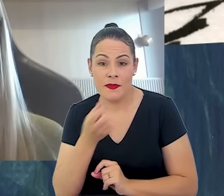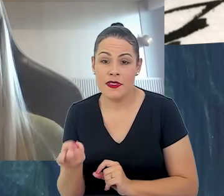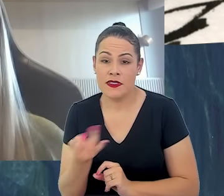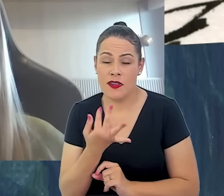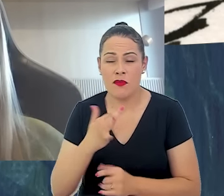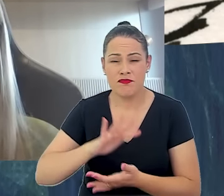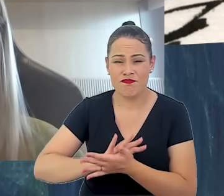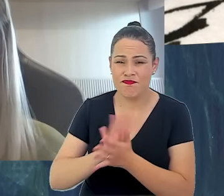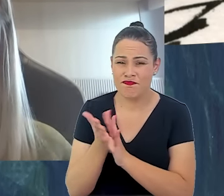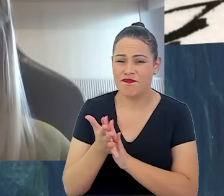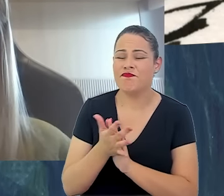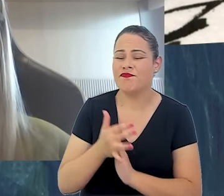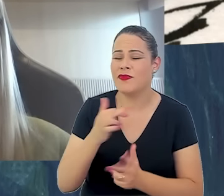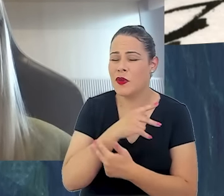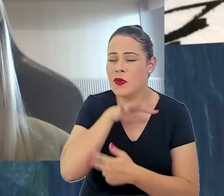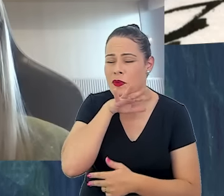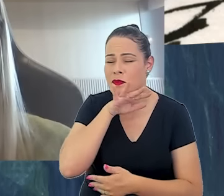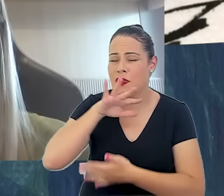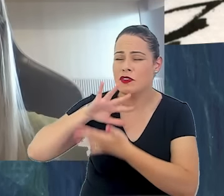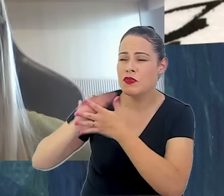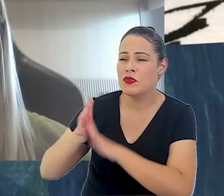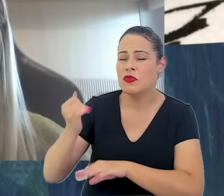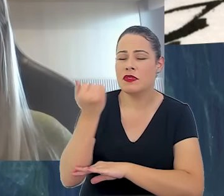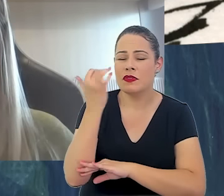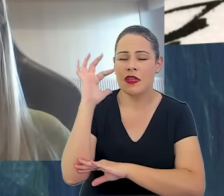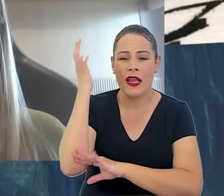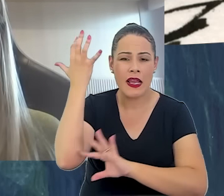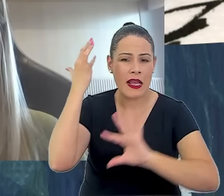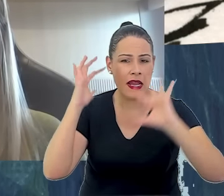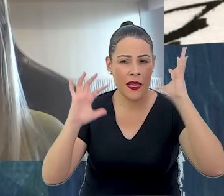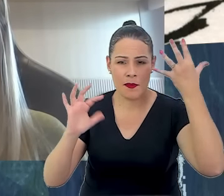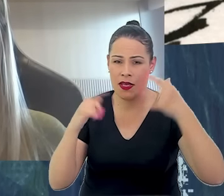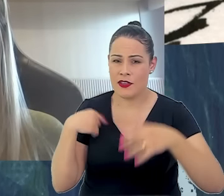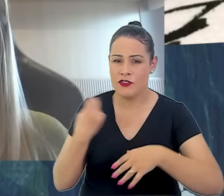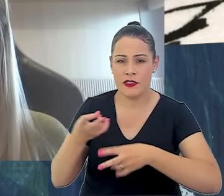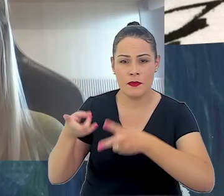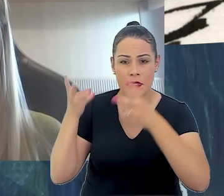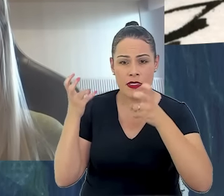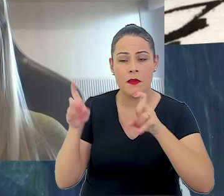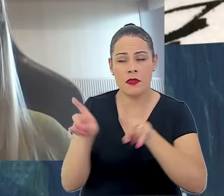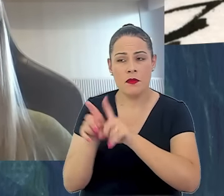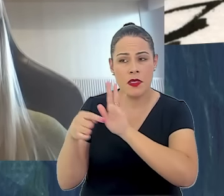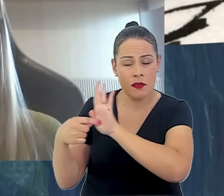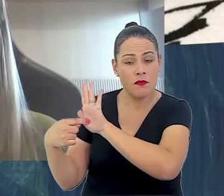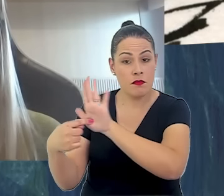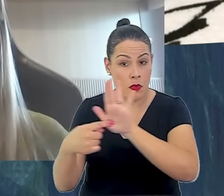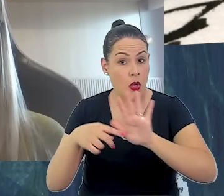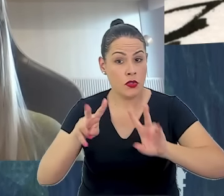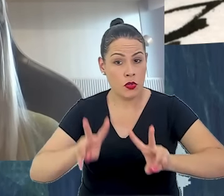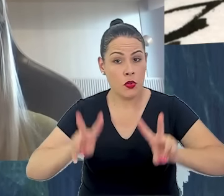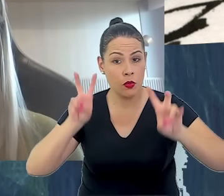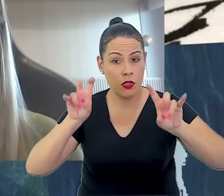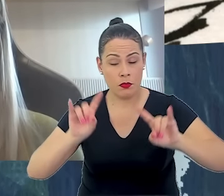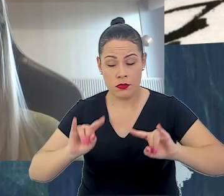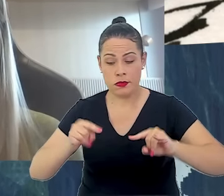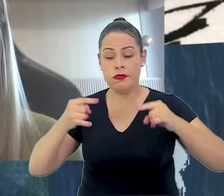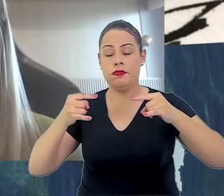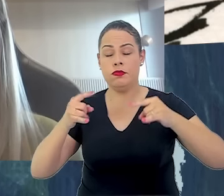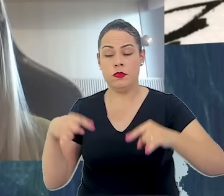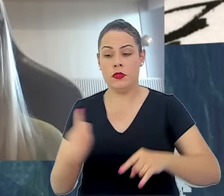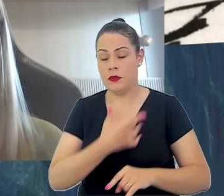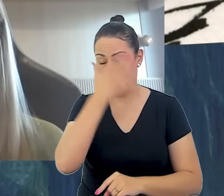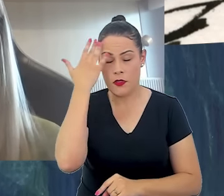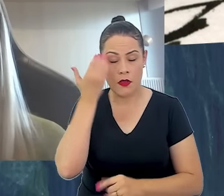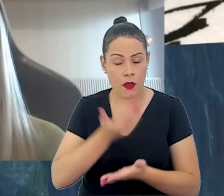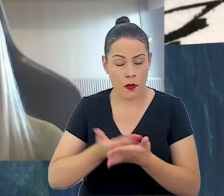infelizmente, né, essas tragédias que a gente vê climáticas e etc., por um lado, elas trazem esse assunto à tona,